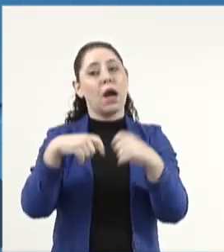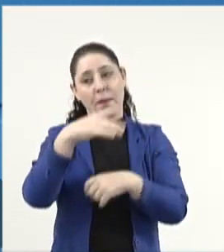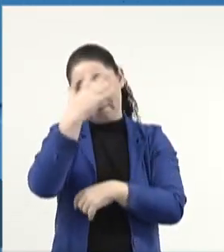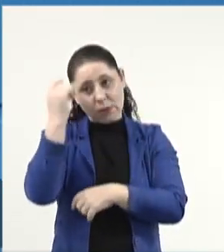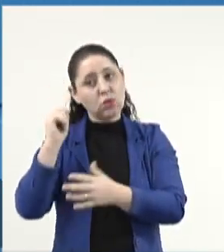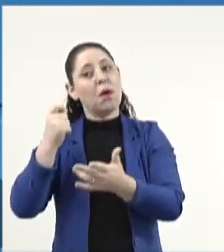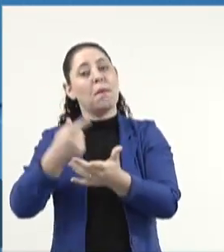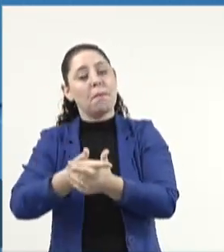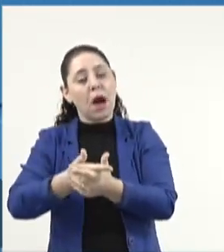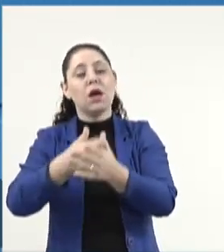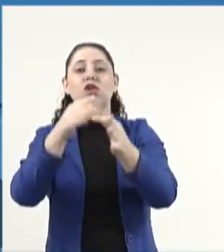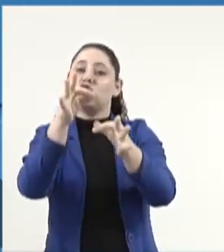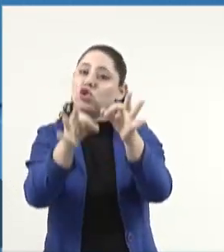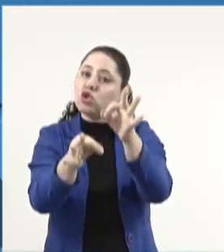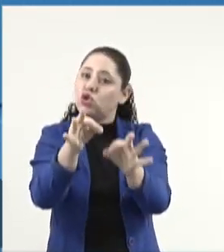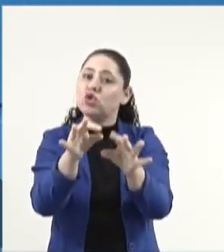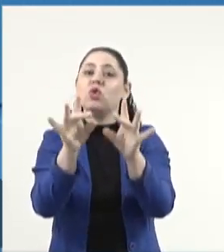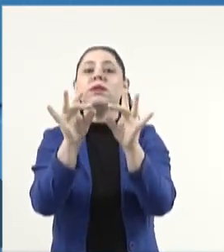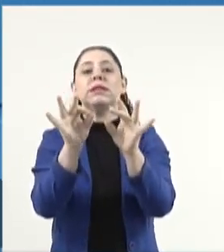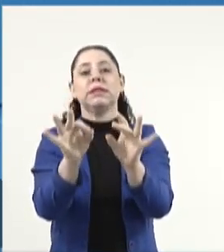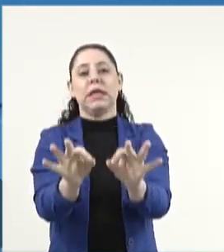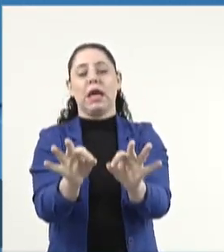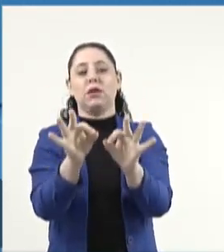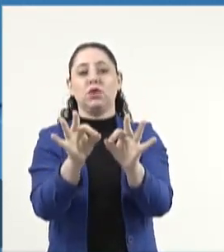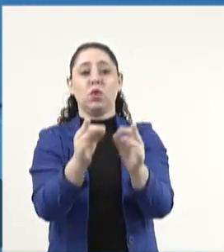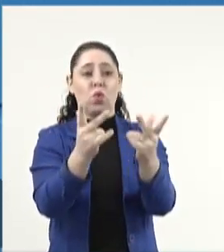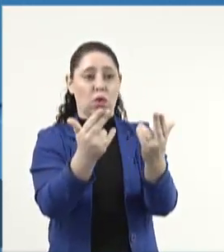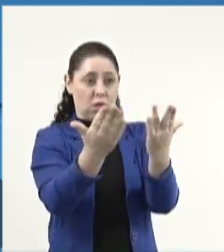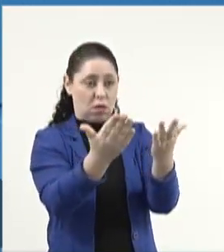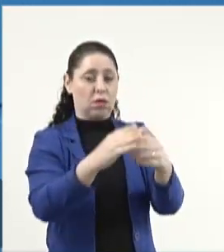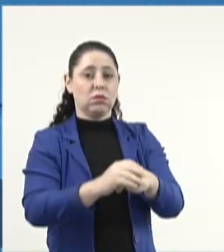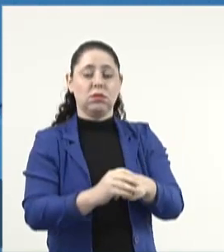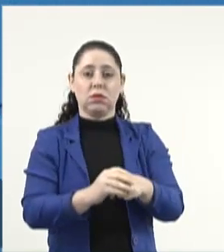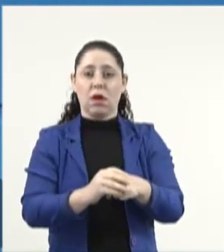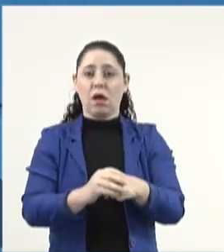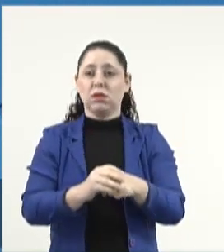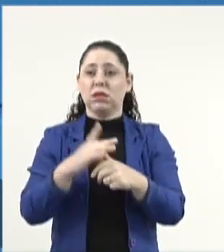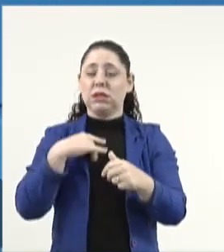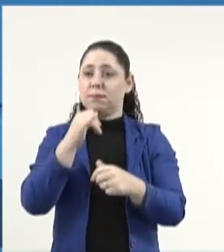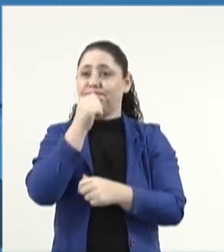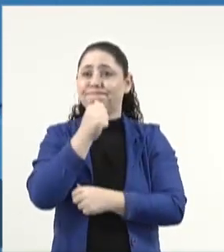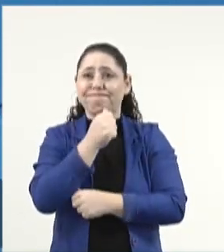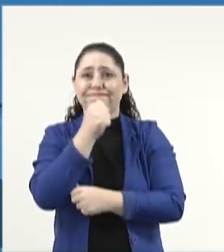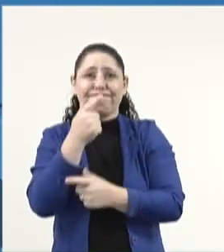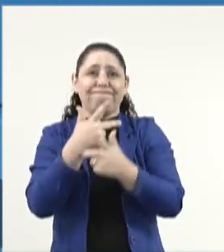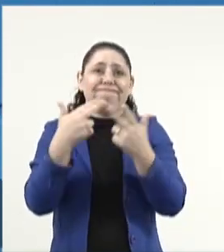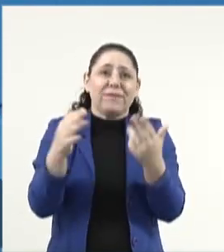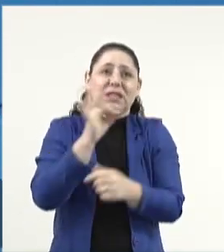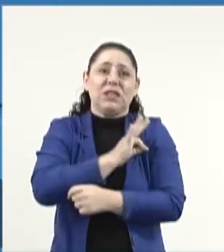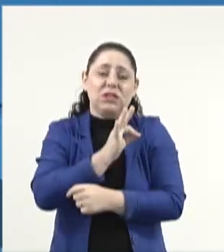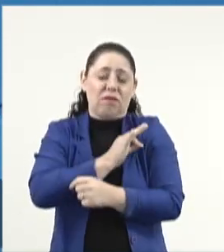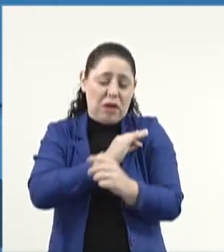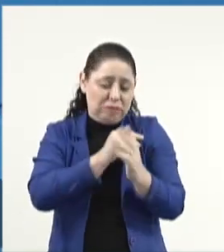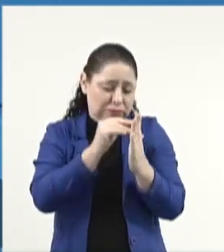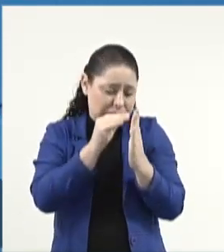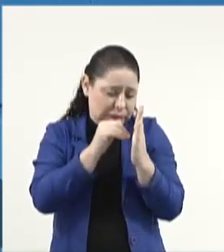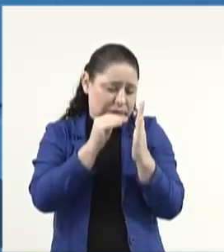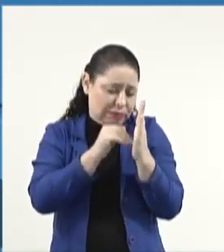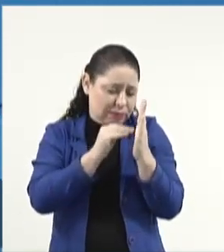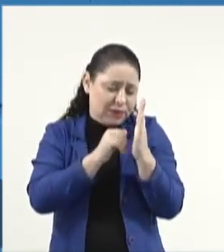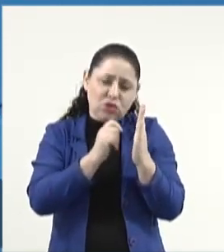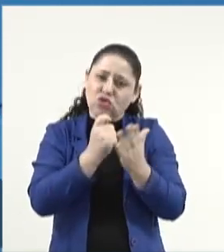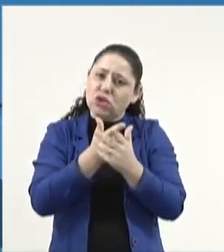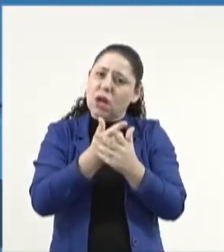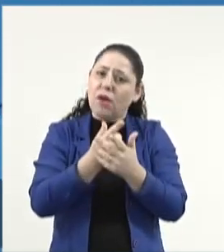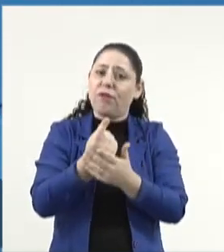possam pagar sua conta, sem, como o deputado bem colocou, sem sacrificar outras suas